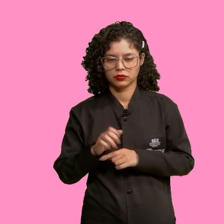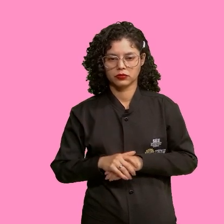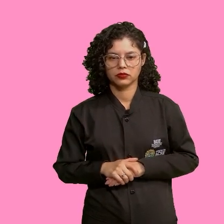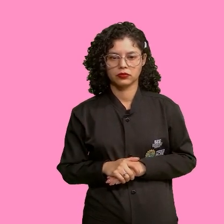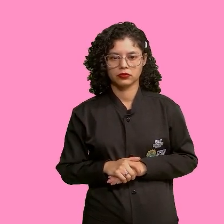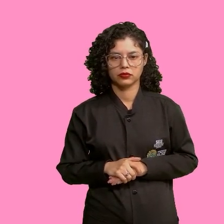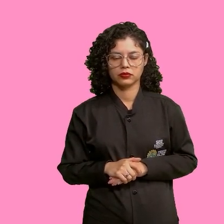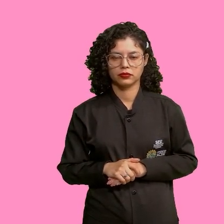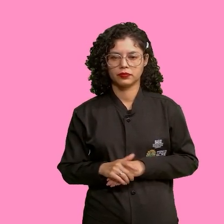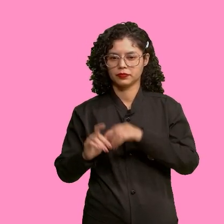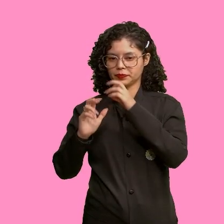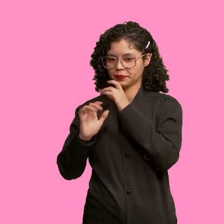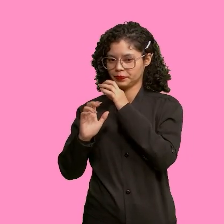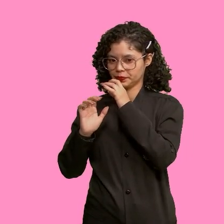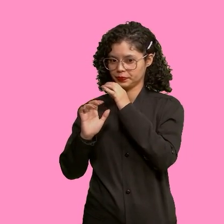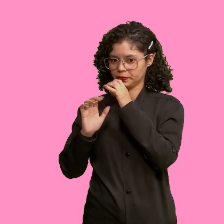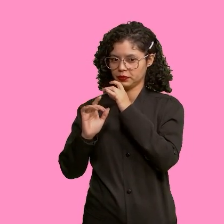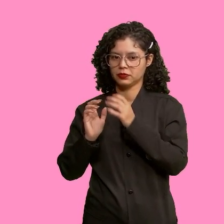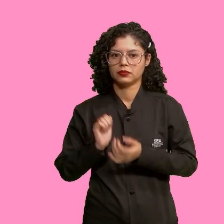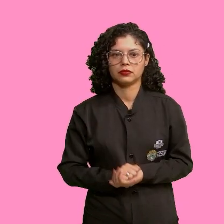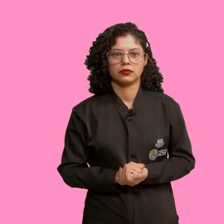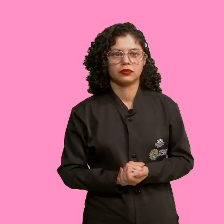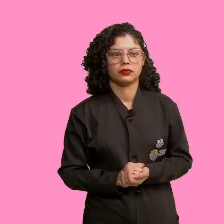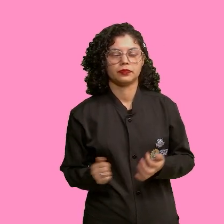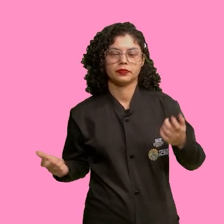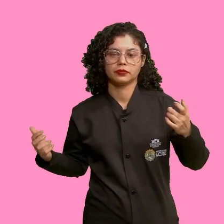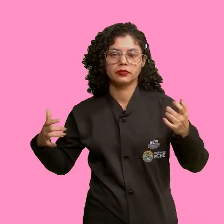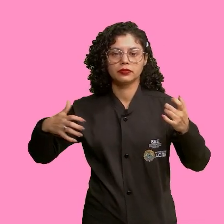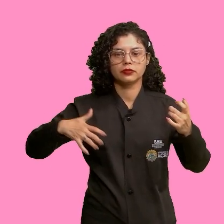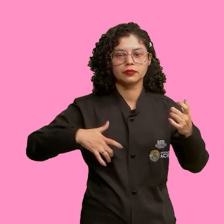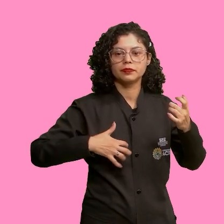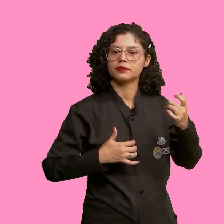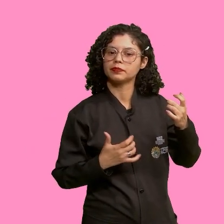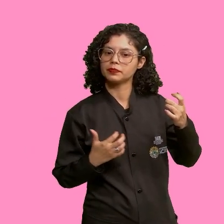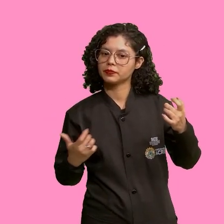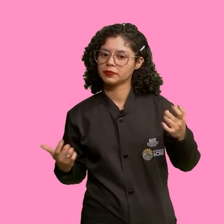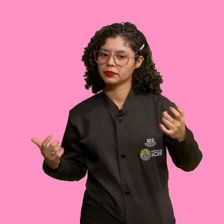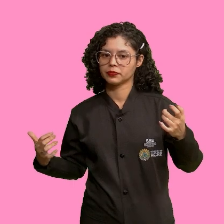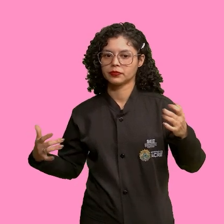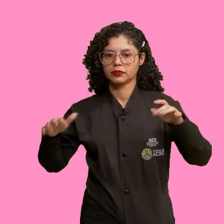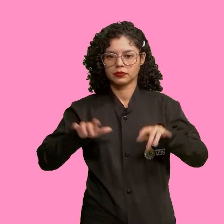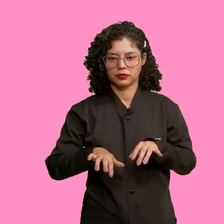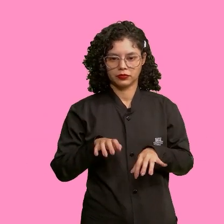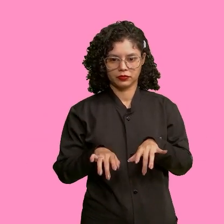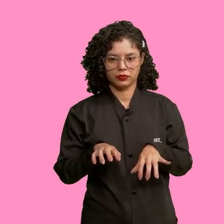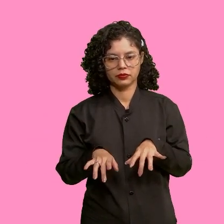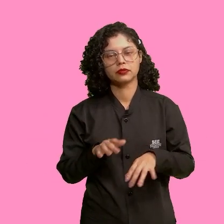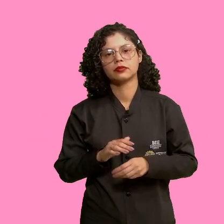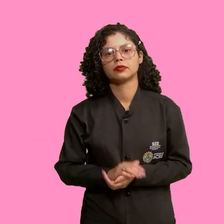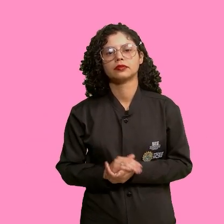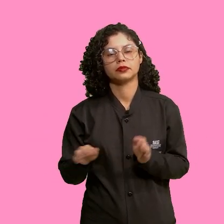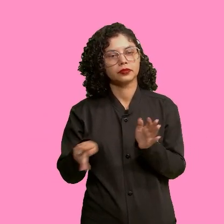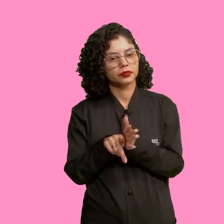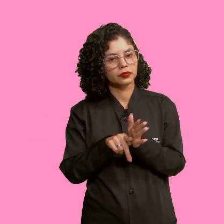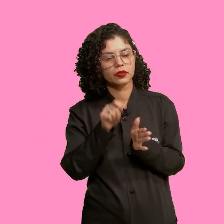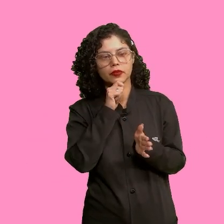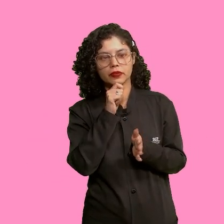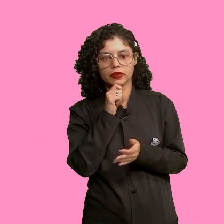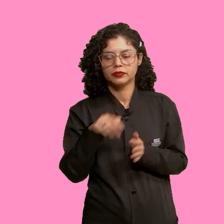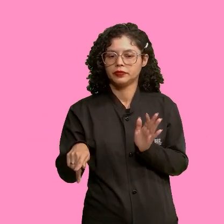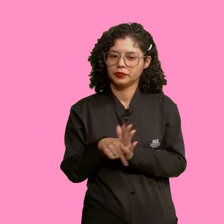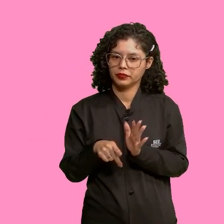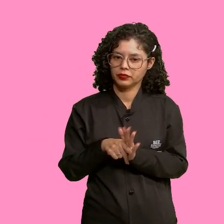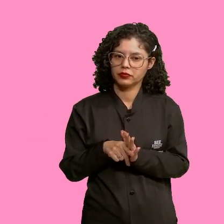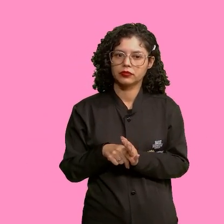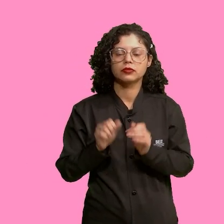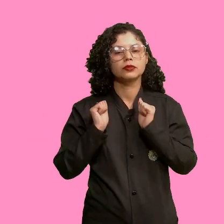o trompete. A sanfona e o piano, eles necessitam de uma pressão de ar dentro deles